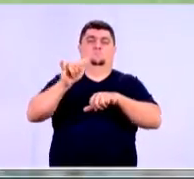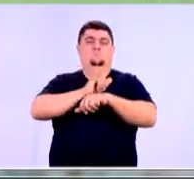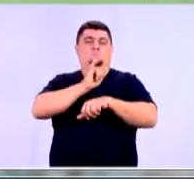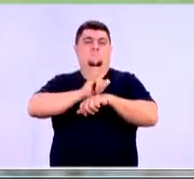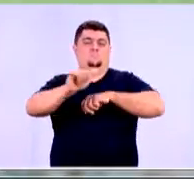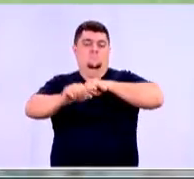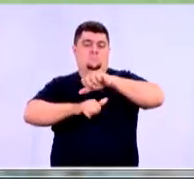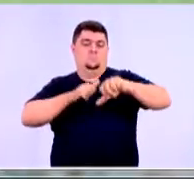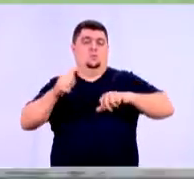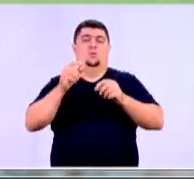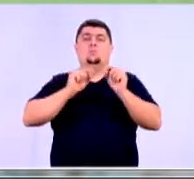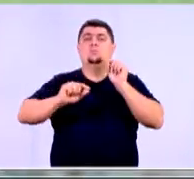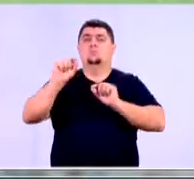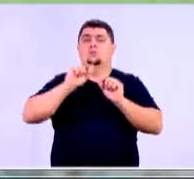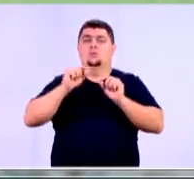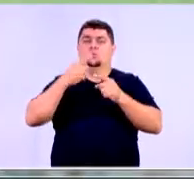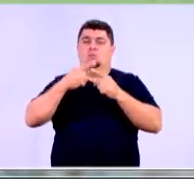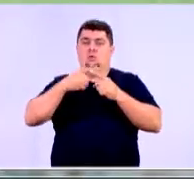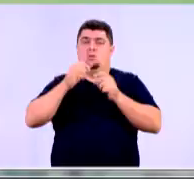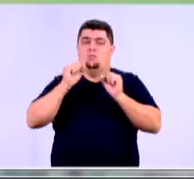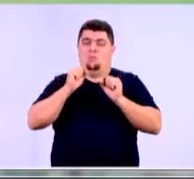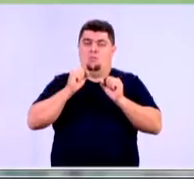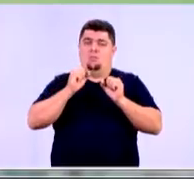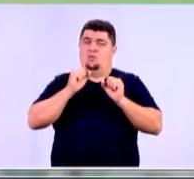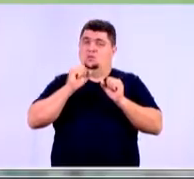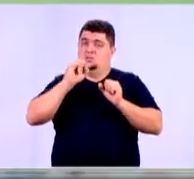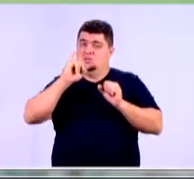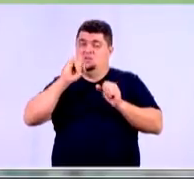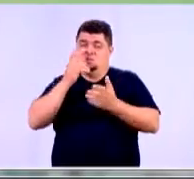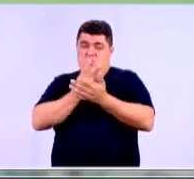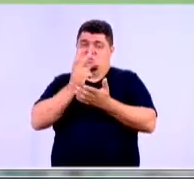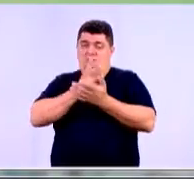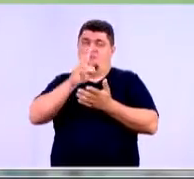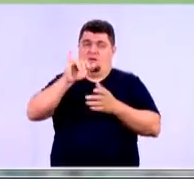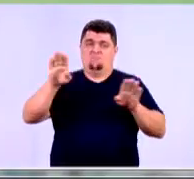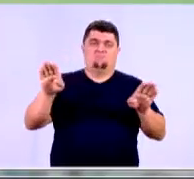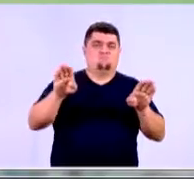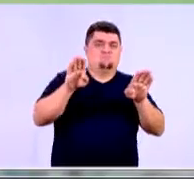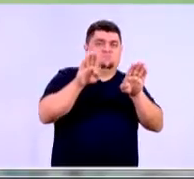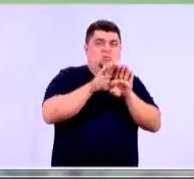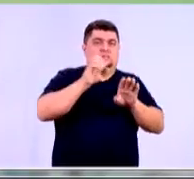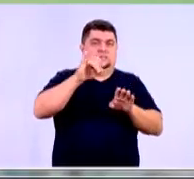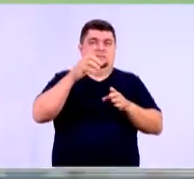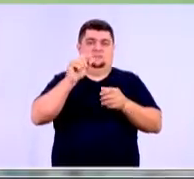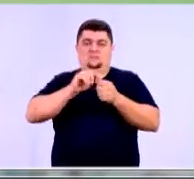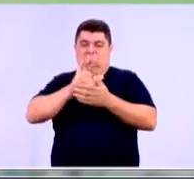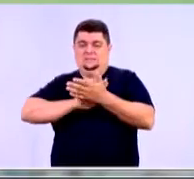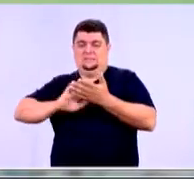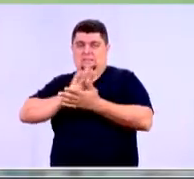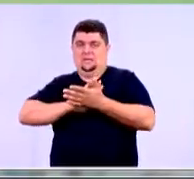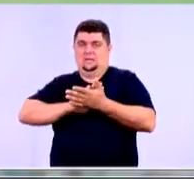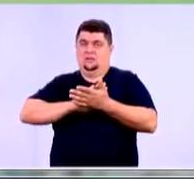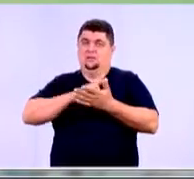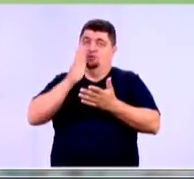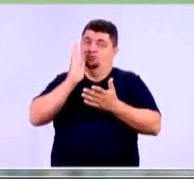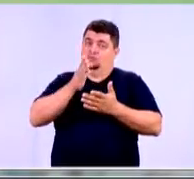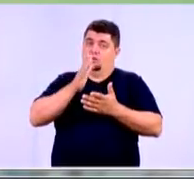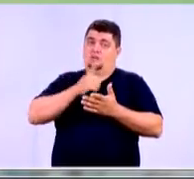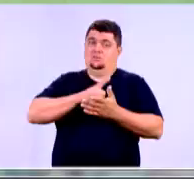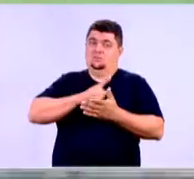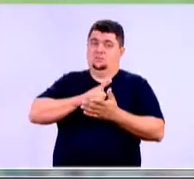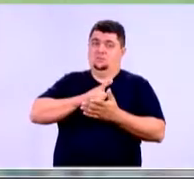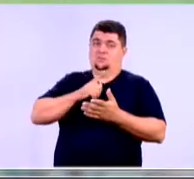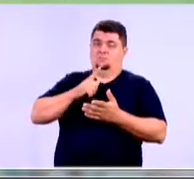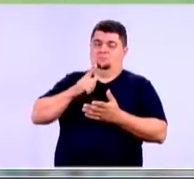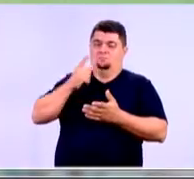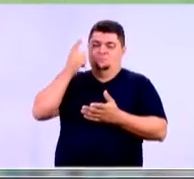este quadro, pois corre o risco de fechar a empresa, se nada for feito. Por outro lado, tem receio de